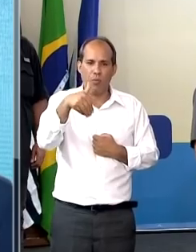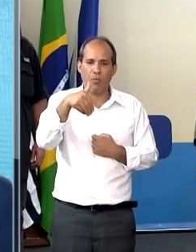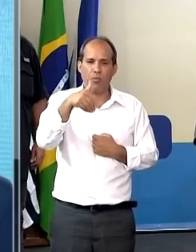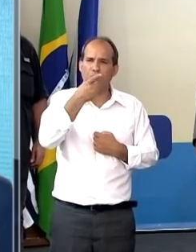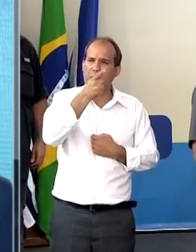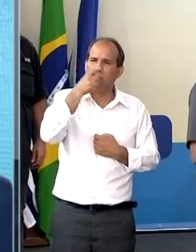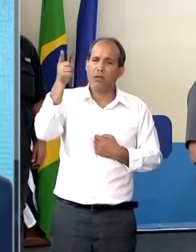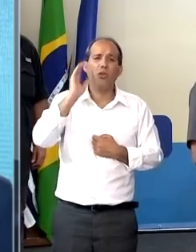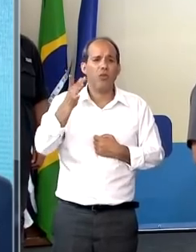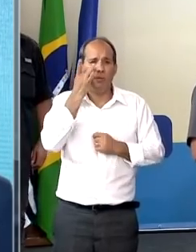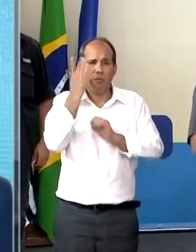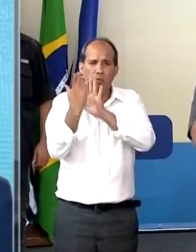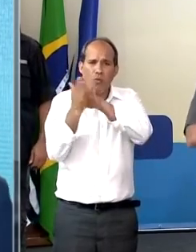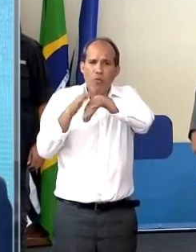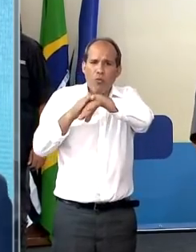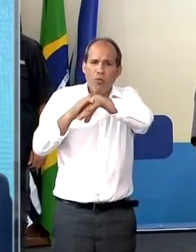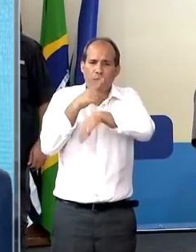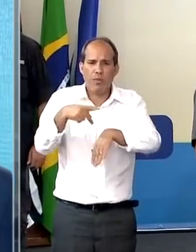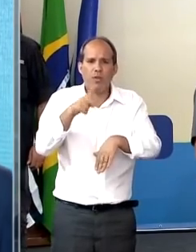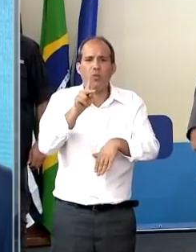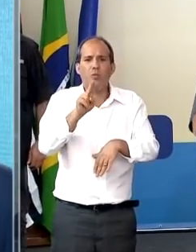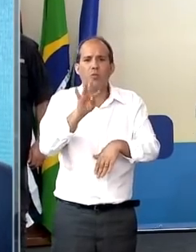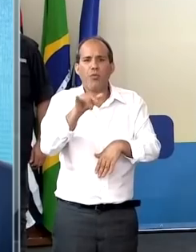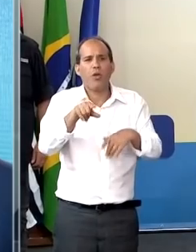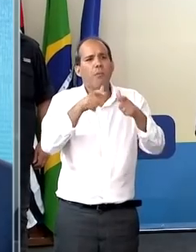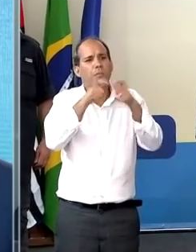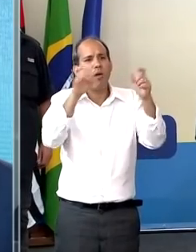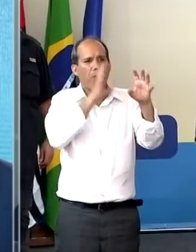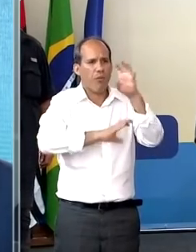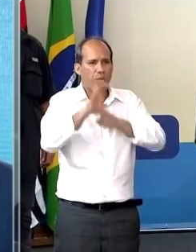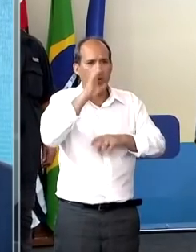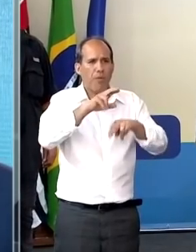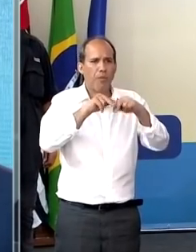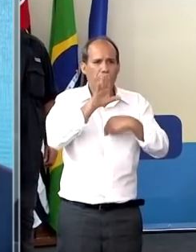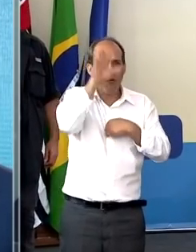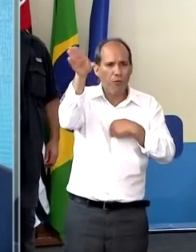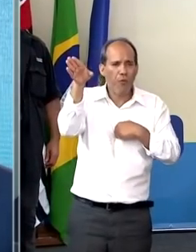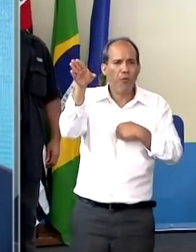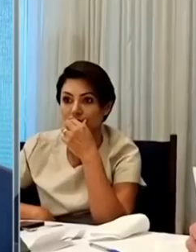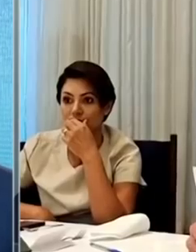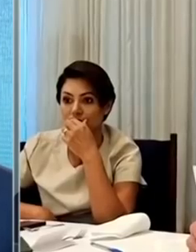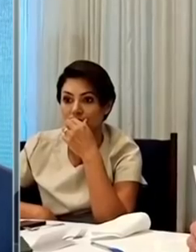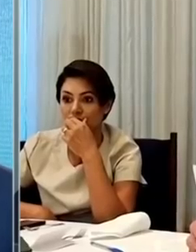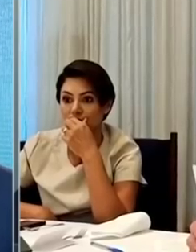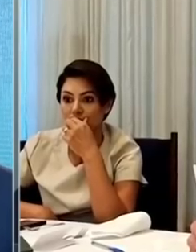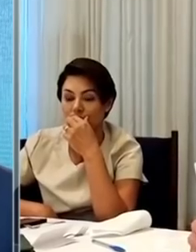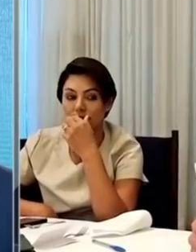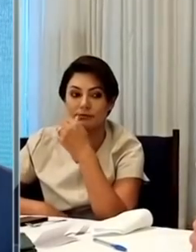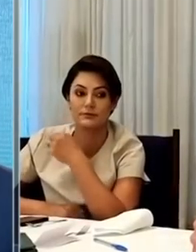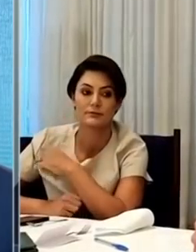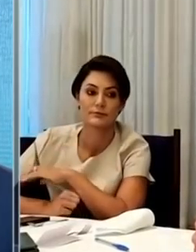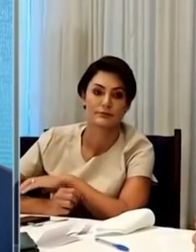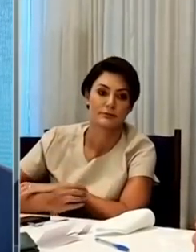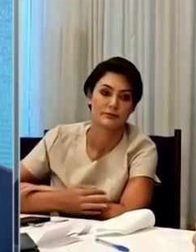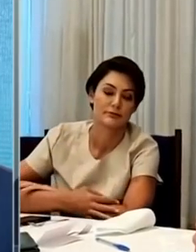partir desse O presidente achou por bem tomar essa decisão de implantar O Condenado é um direito que ele tem aliás